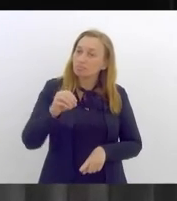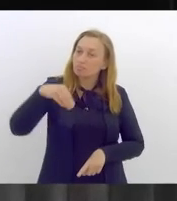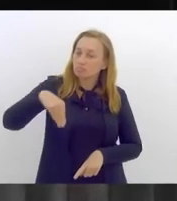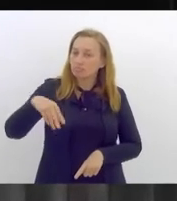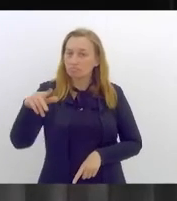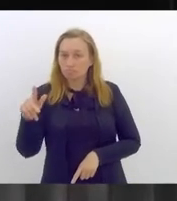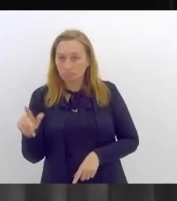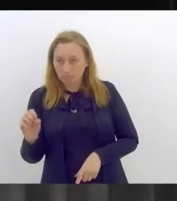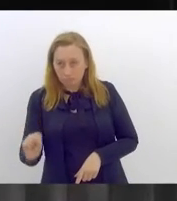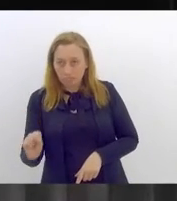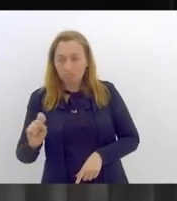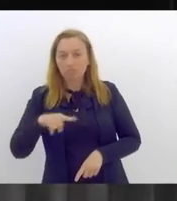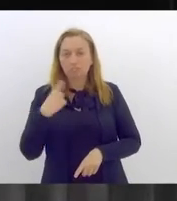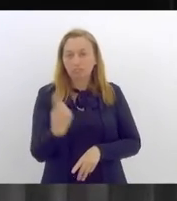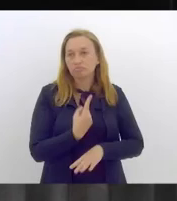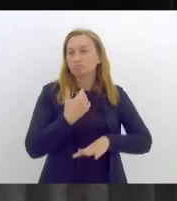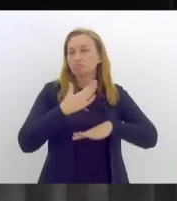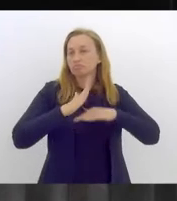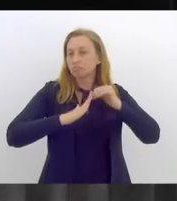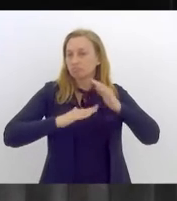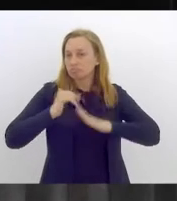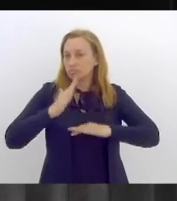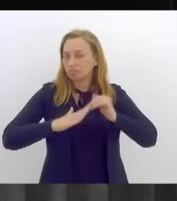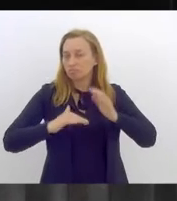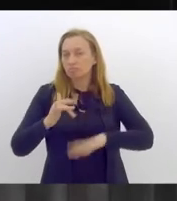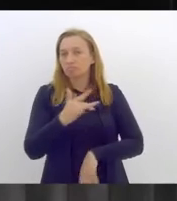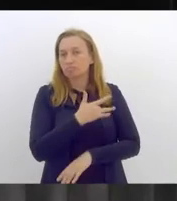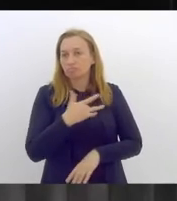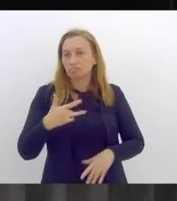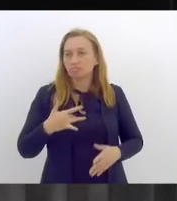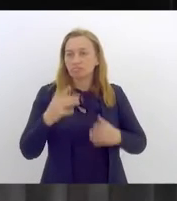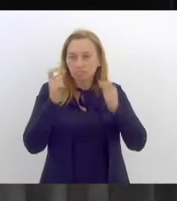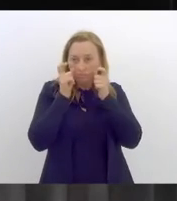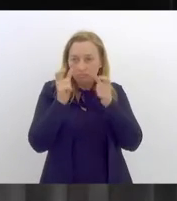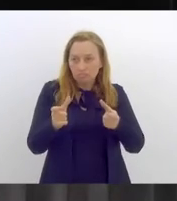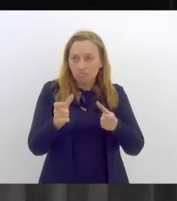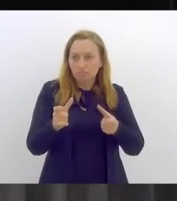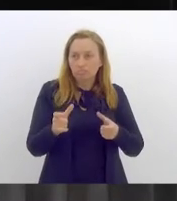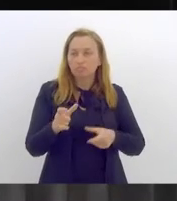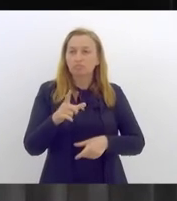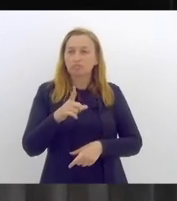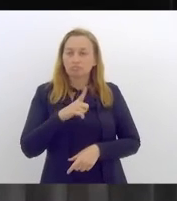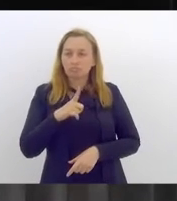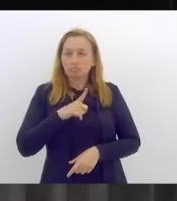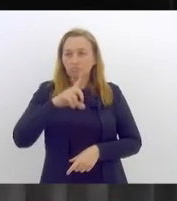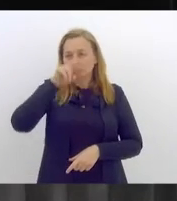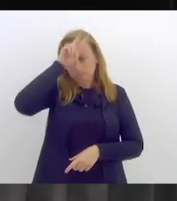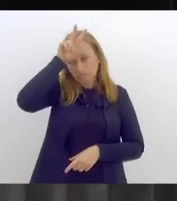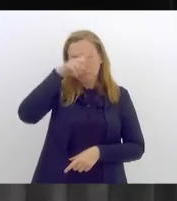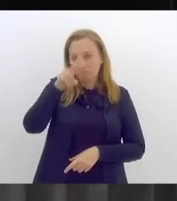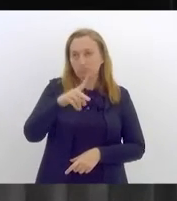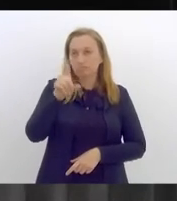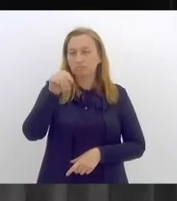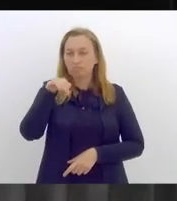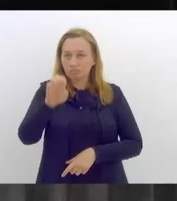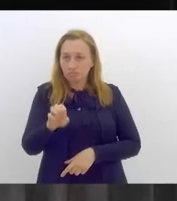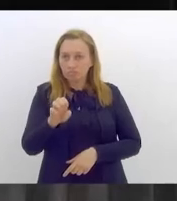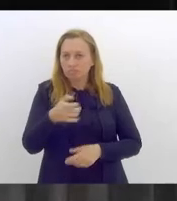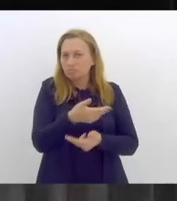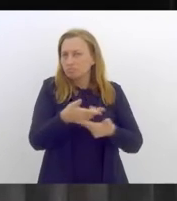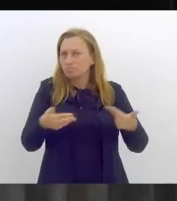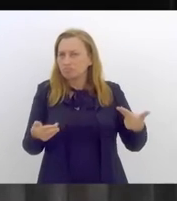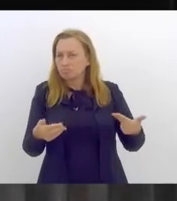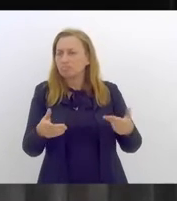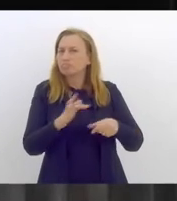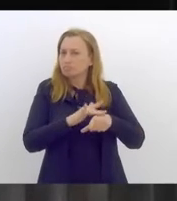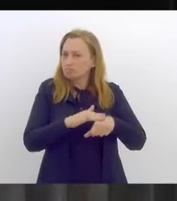nossos profissionais da saúde nos alertam, temos a dengue, temos uma série de fenômenos